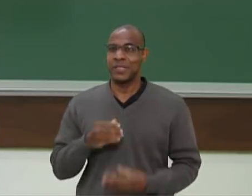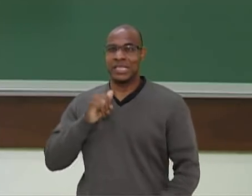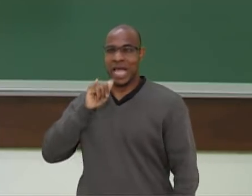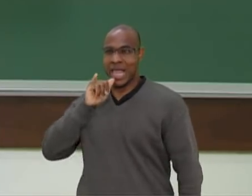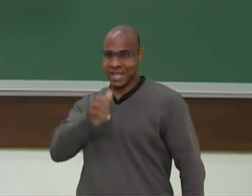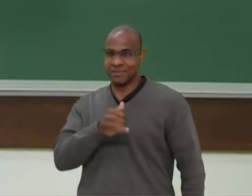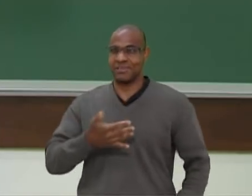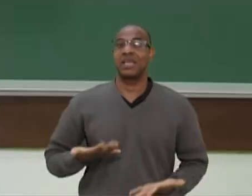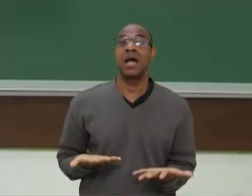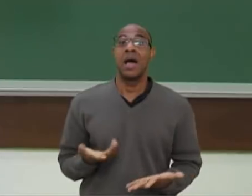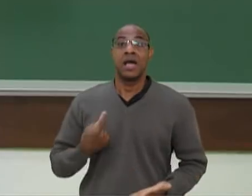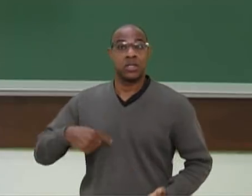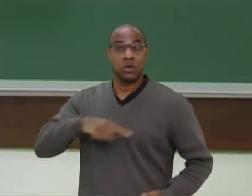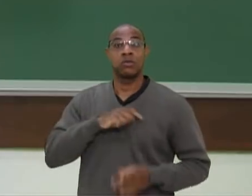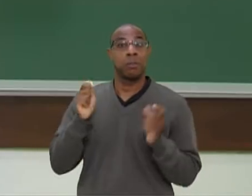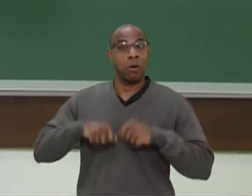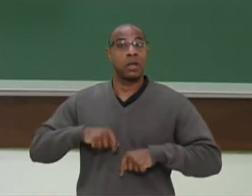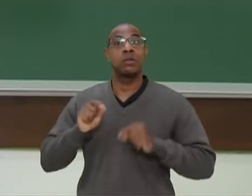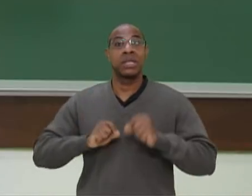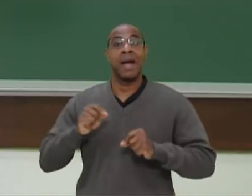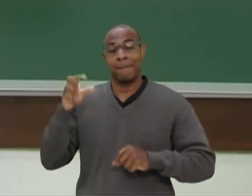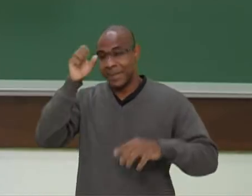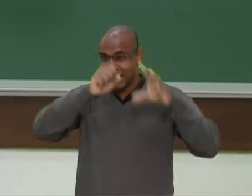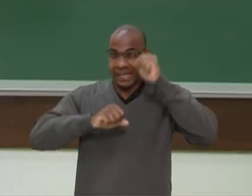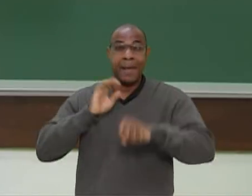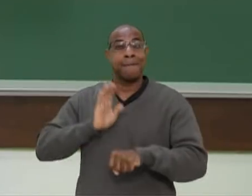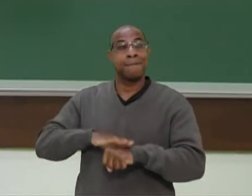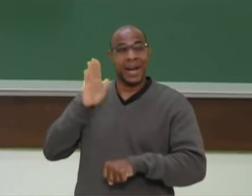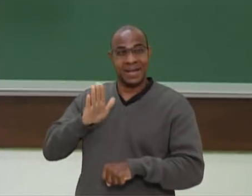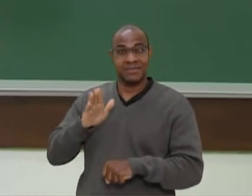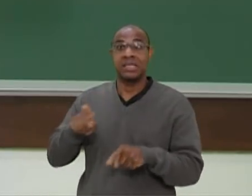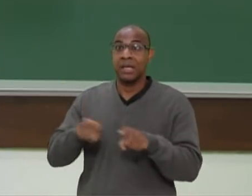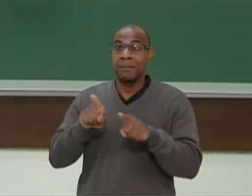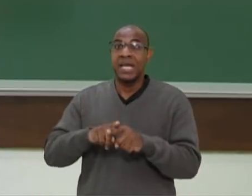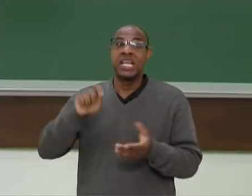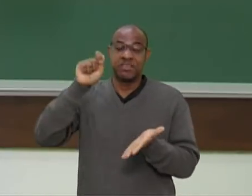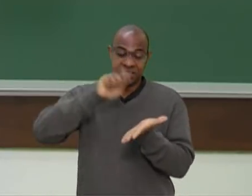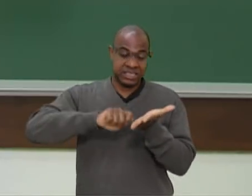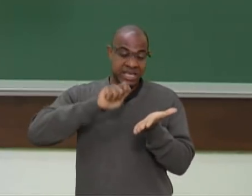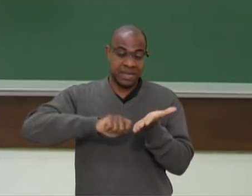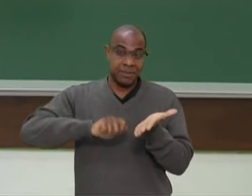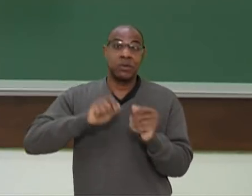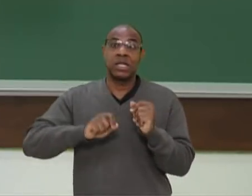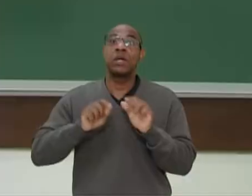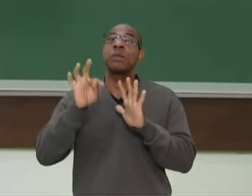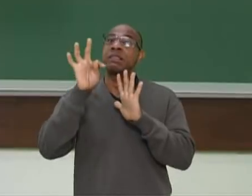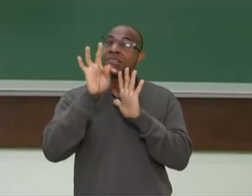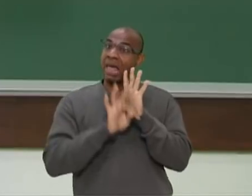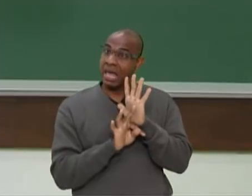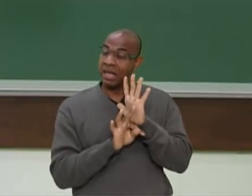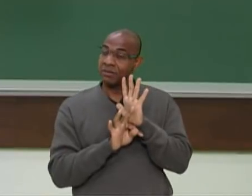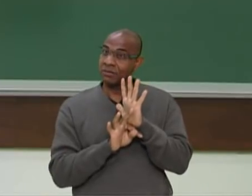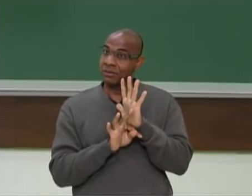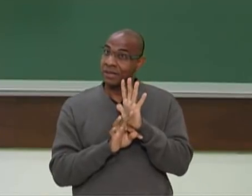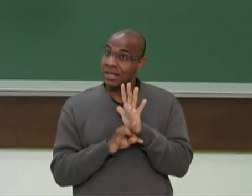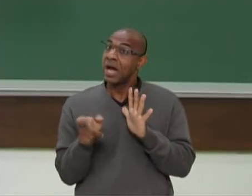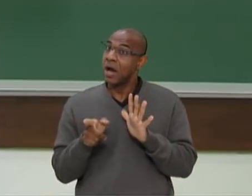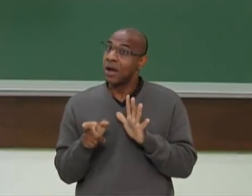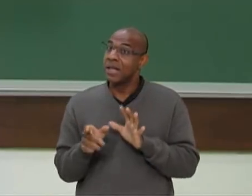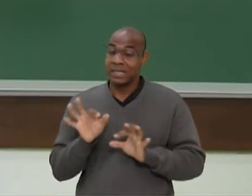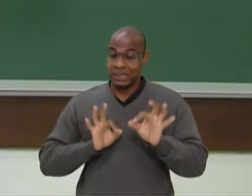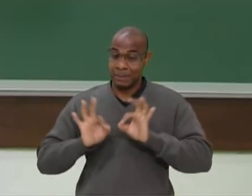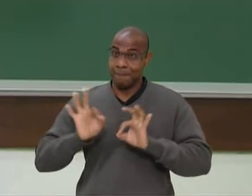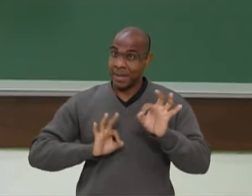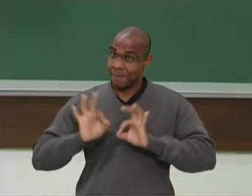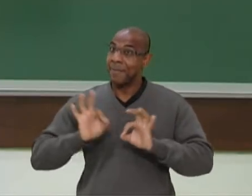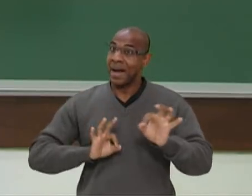um pouco mais sobre artigo de opinião e escrever sobre um texto. Então, vão se preparando